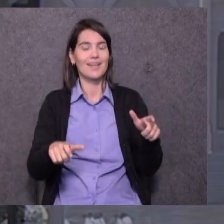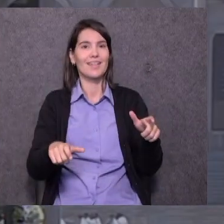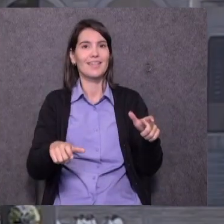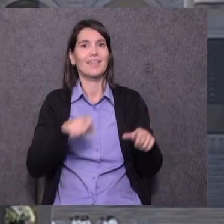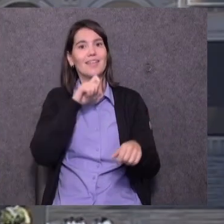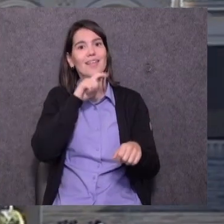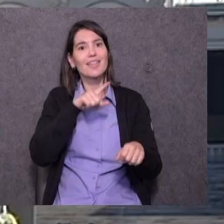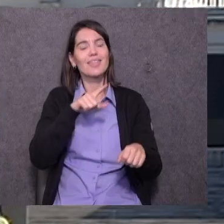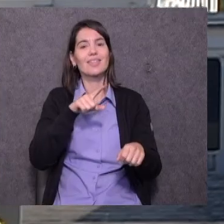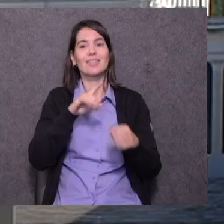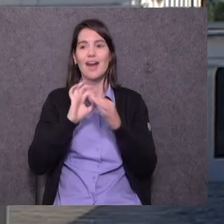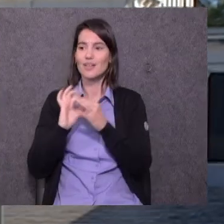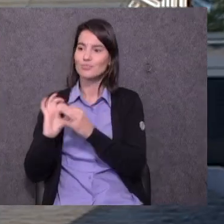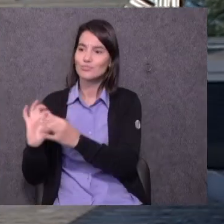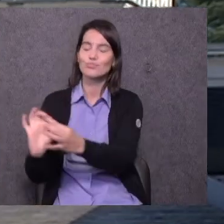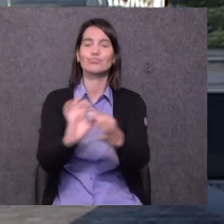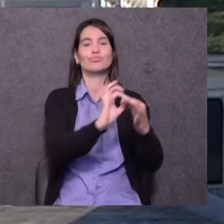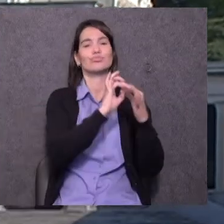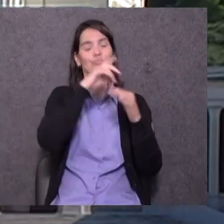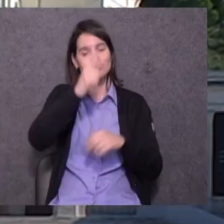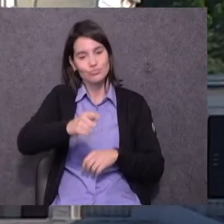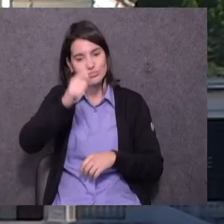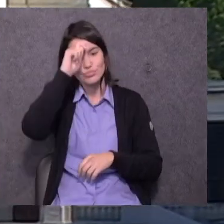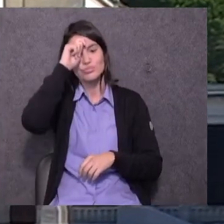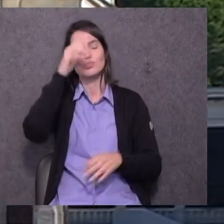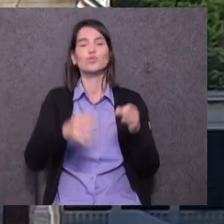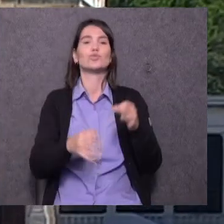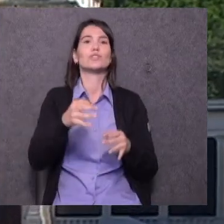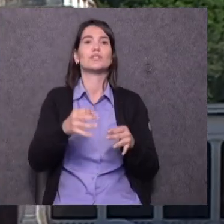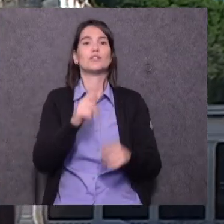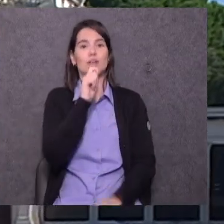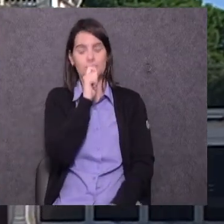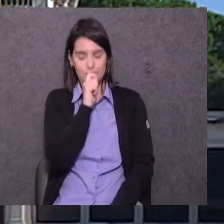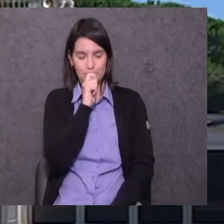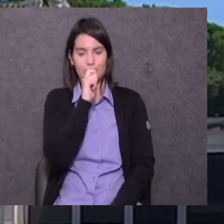possa crescer a fraternidade, a dignidade e a justiça. Amém.